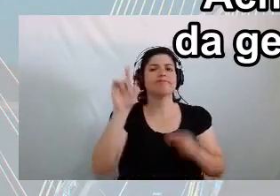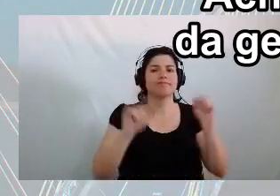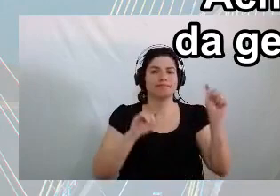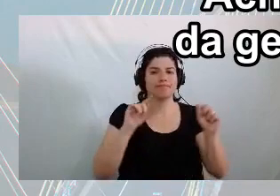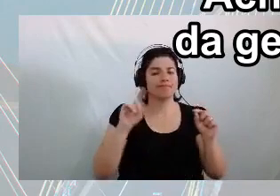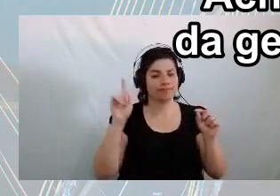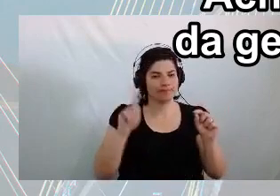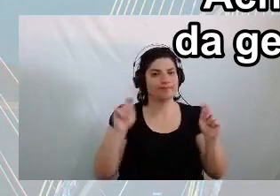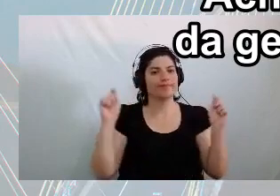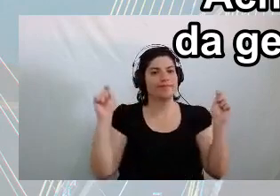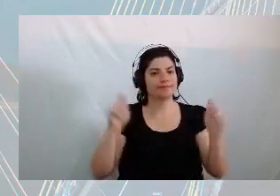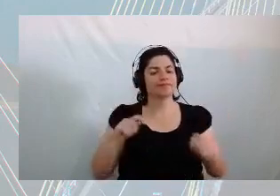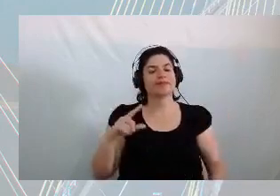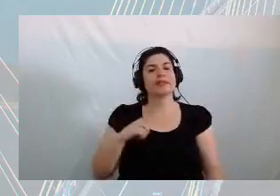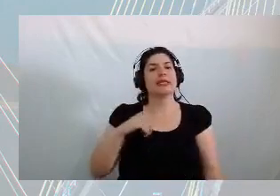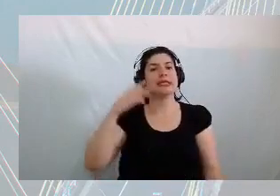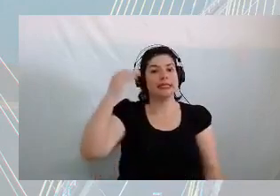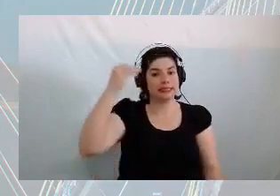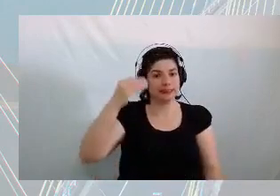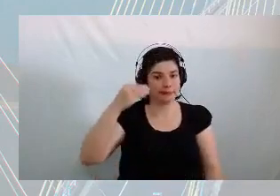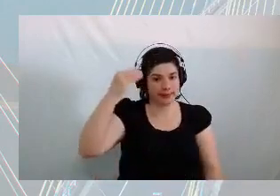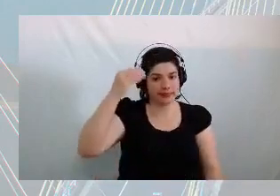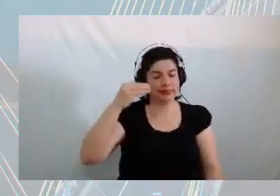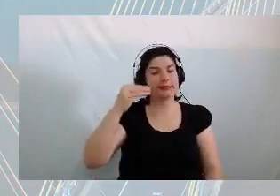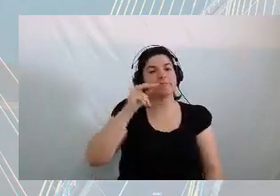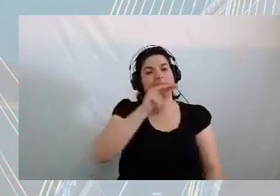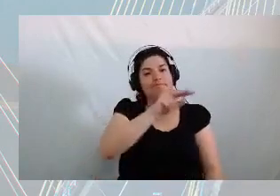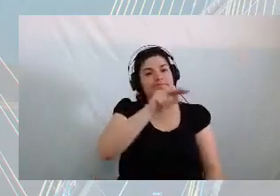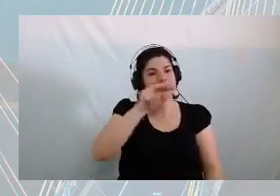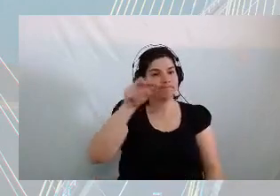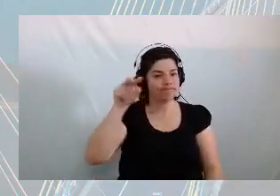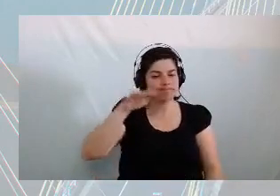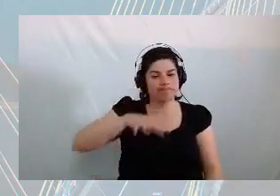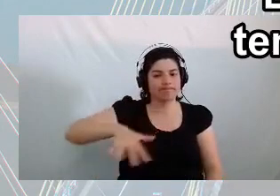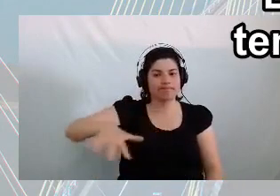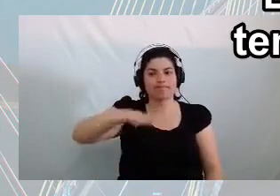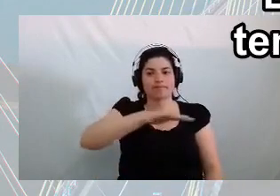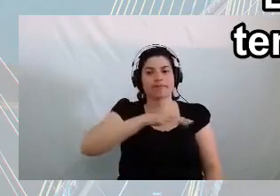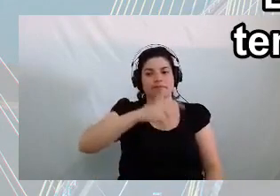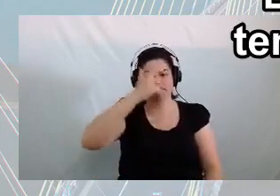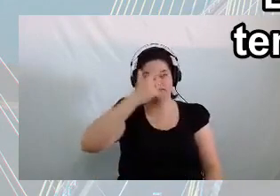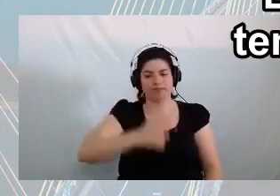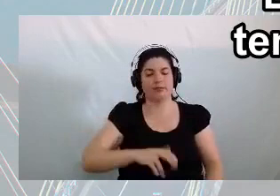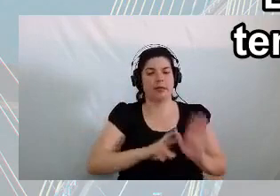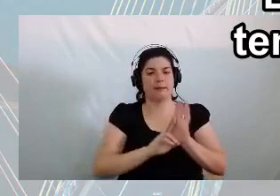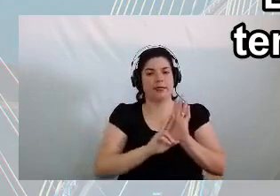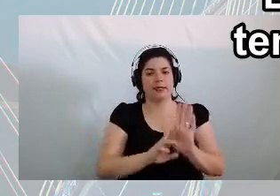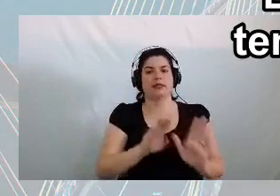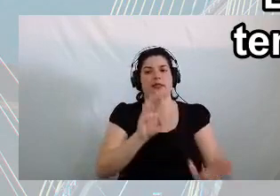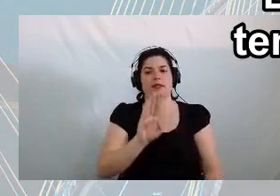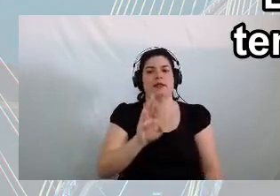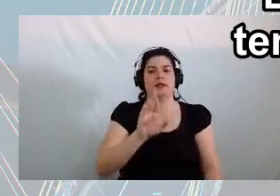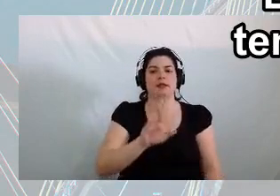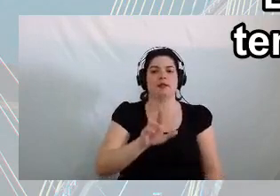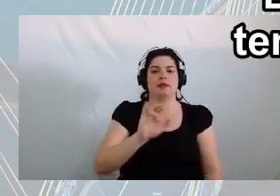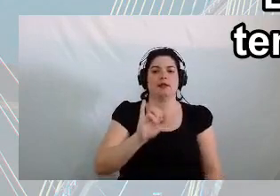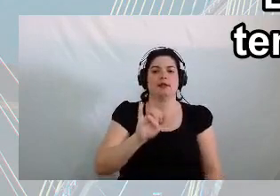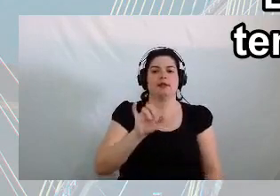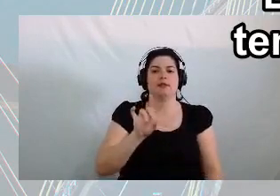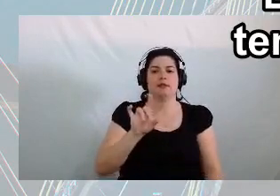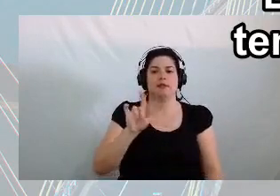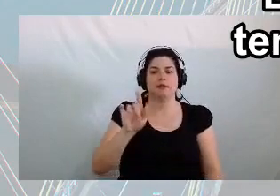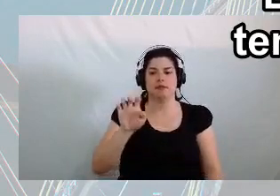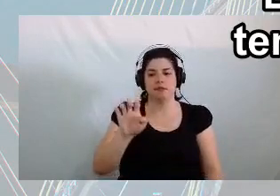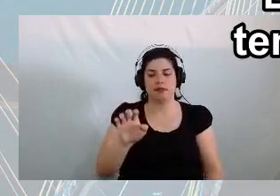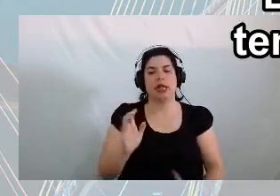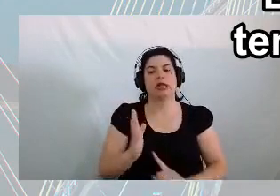trazer a experiência do que a gente tem vivido no mercado, né? A gente representa aqui a Bridge Technology, então a gente vai buscar pautar